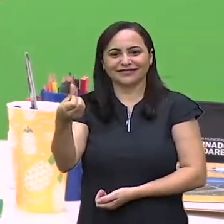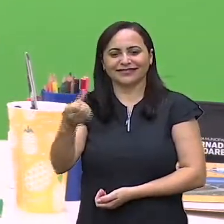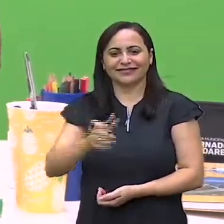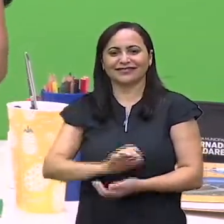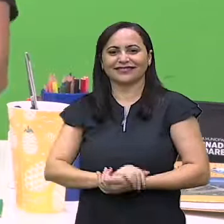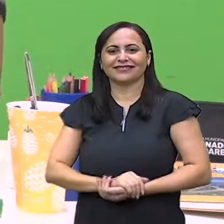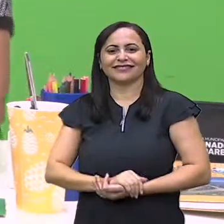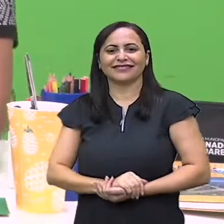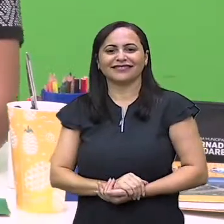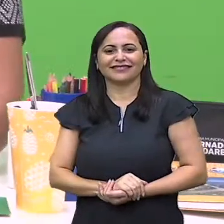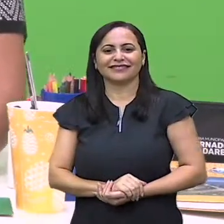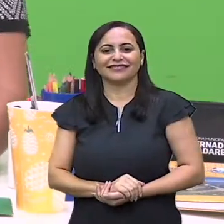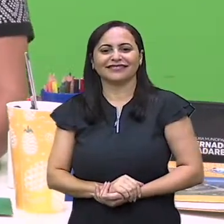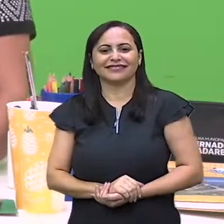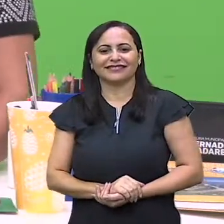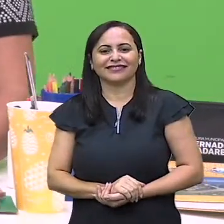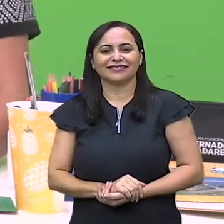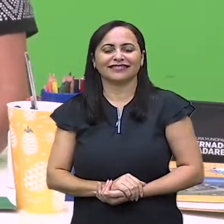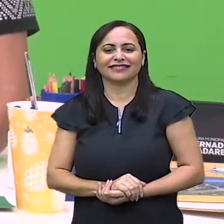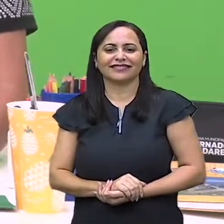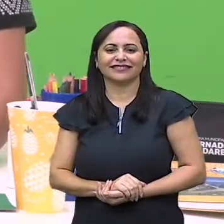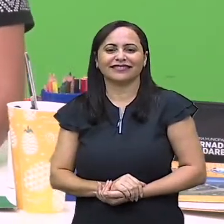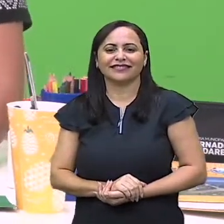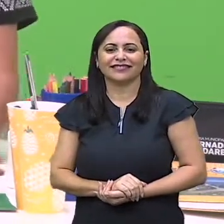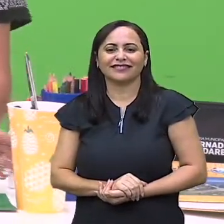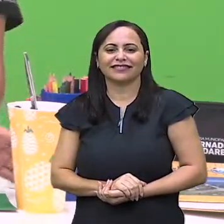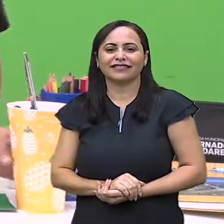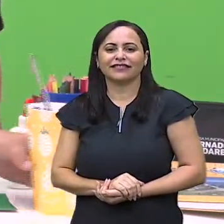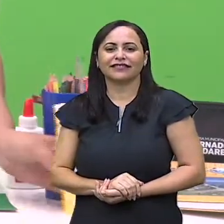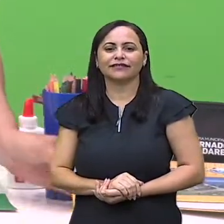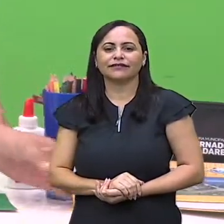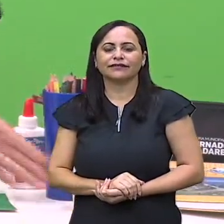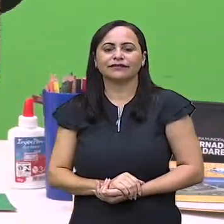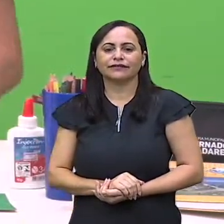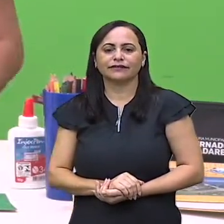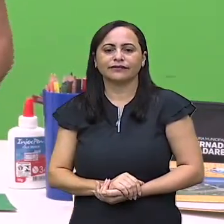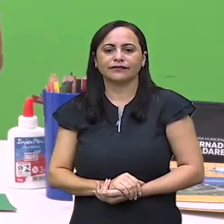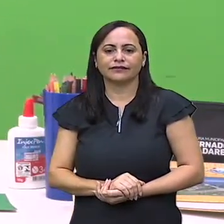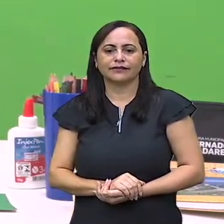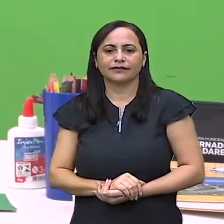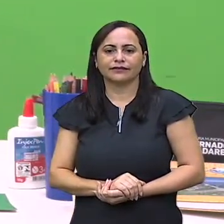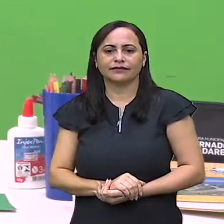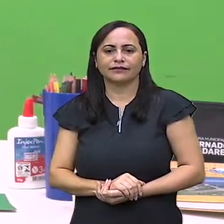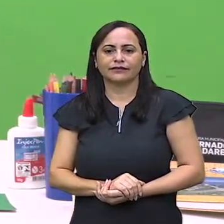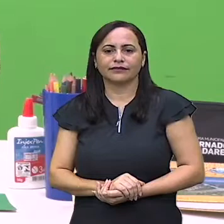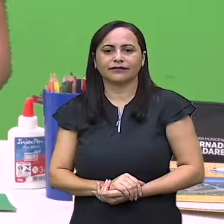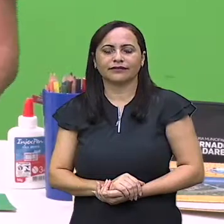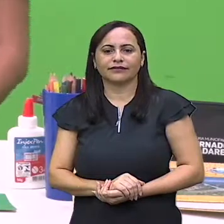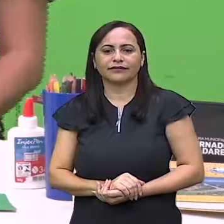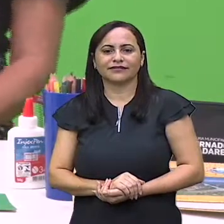1, 2, 3, 4, 5, 6. Que legal! Isso. Vamos lá, falta 2.